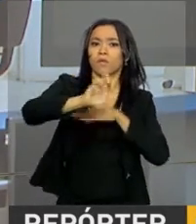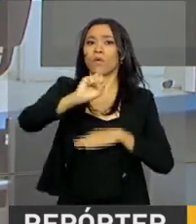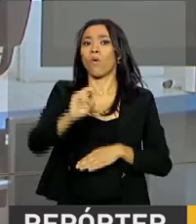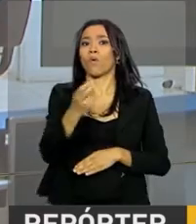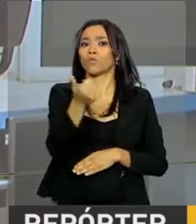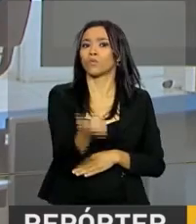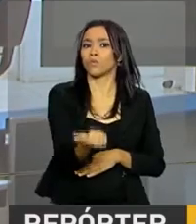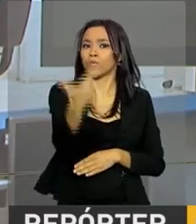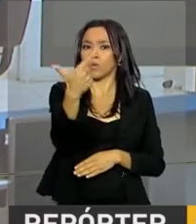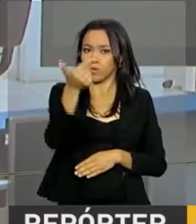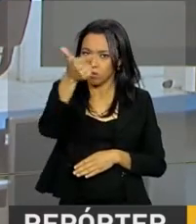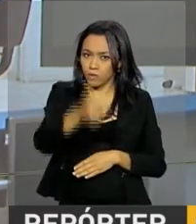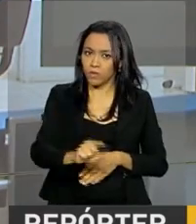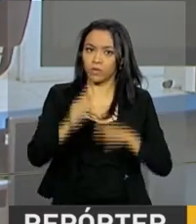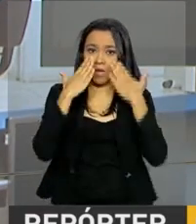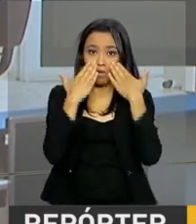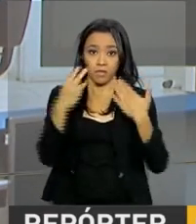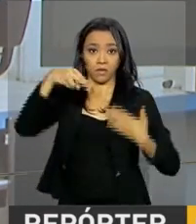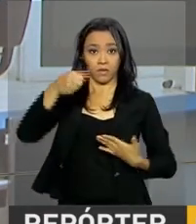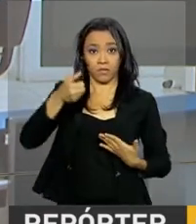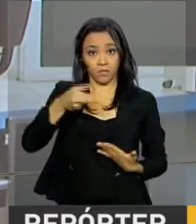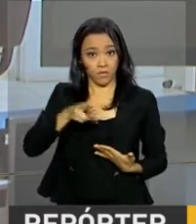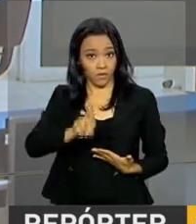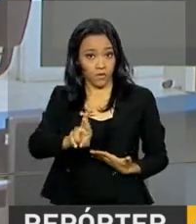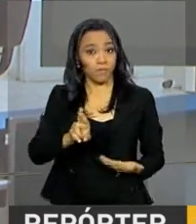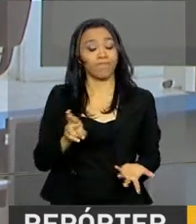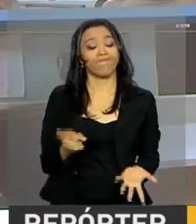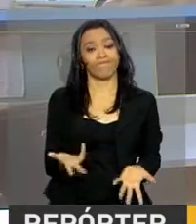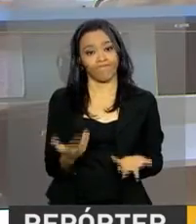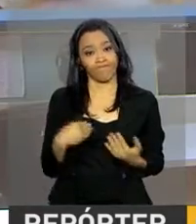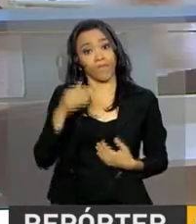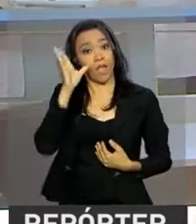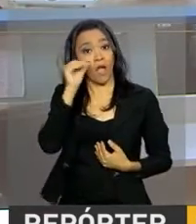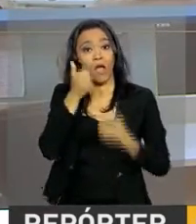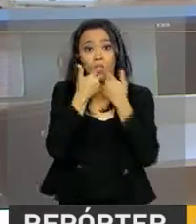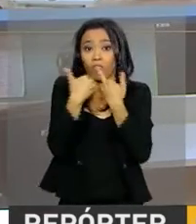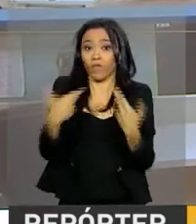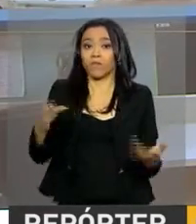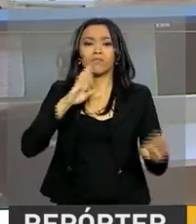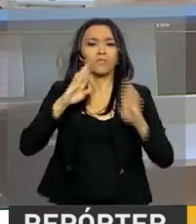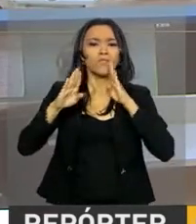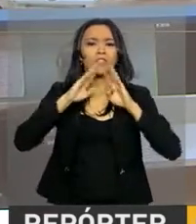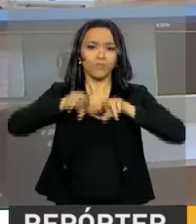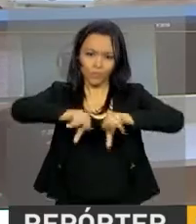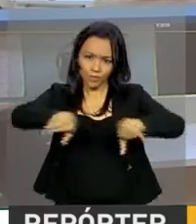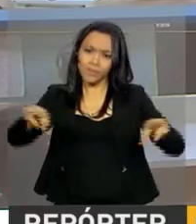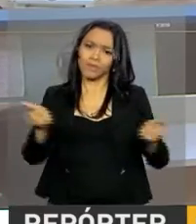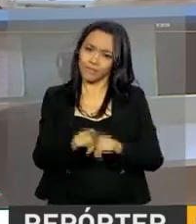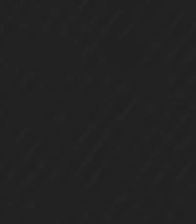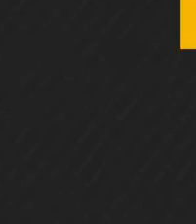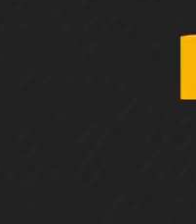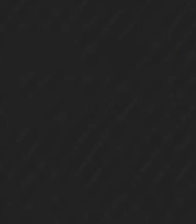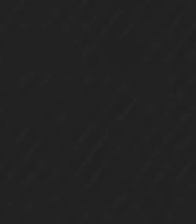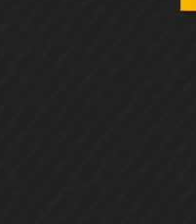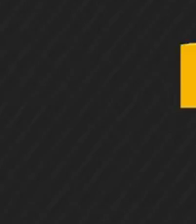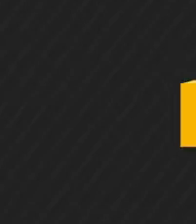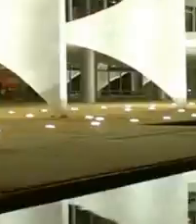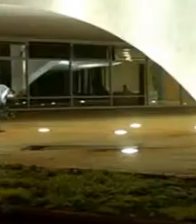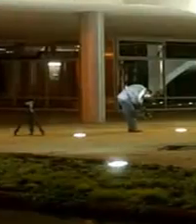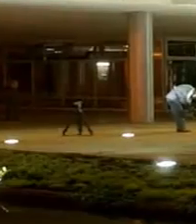meio-dia na próxima edição do repórter nbr acompanhe as novidades também pelas nossas redes sociais